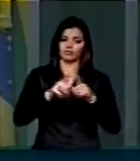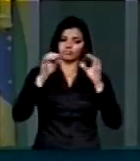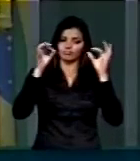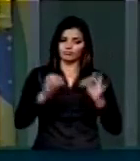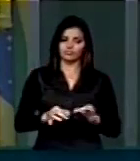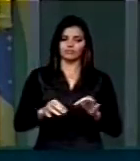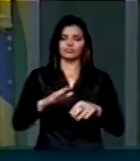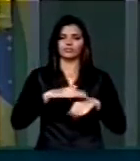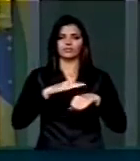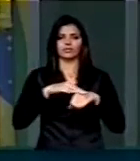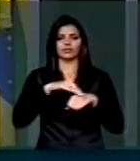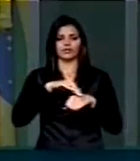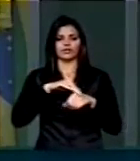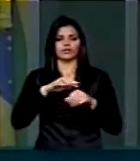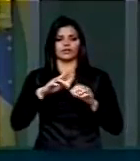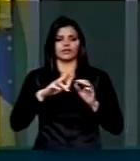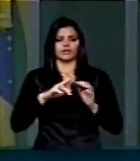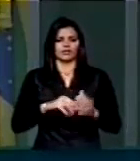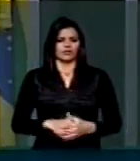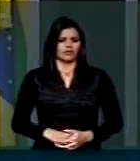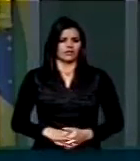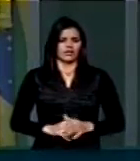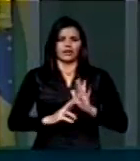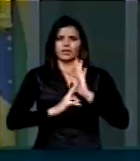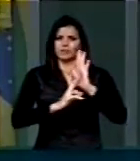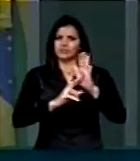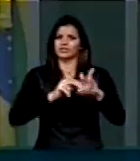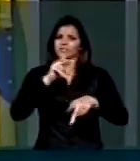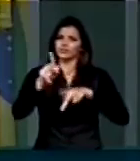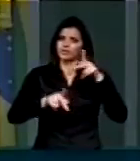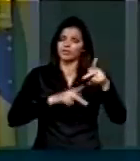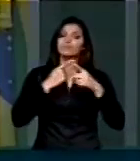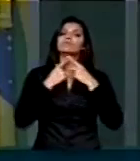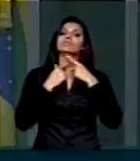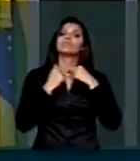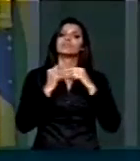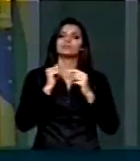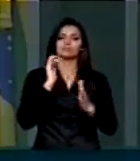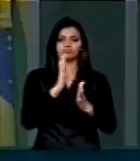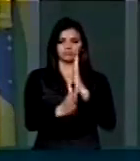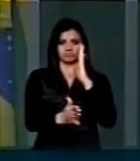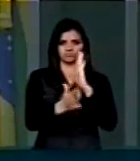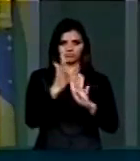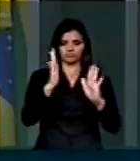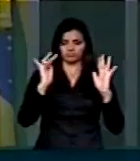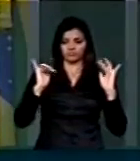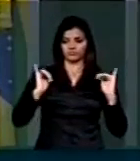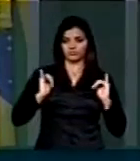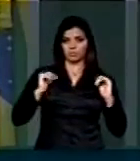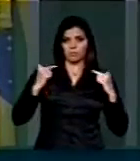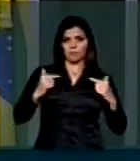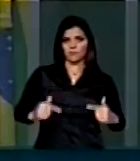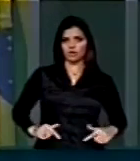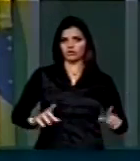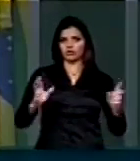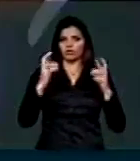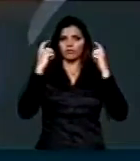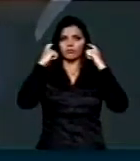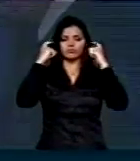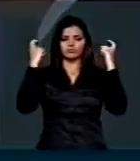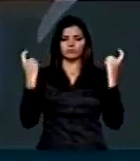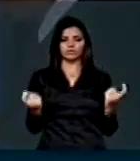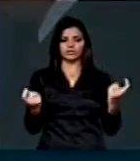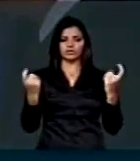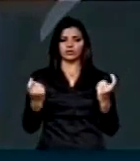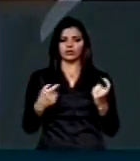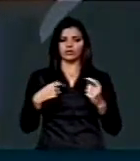as prerrogativas da representatividade popular. Lavar as mãos deste caso significa tapar os ouvidos ao